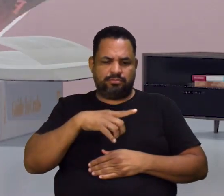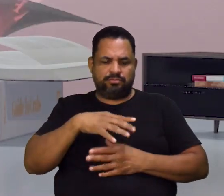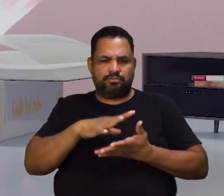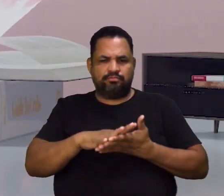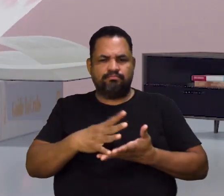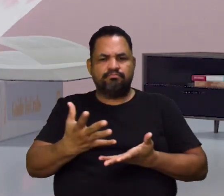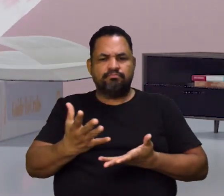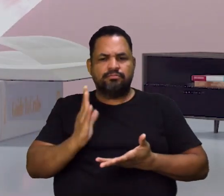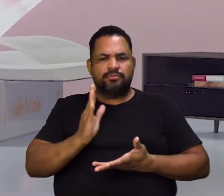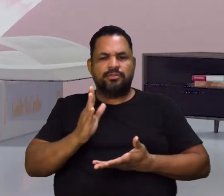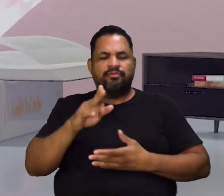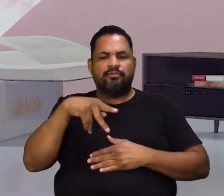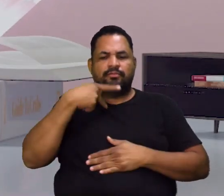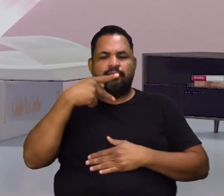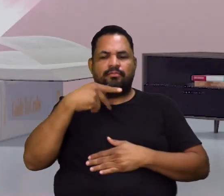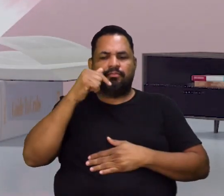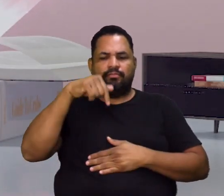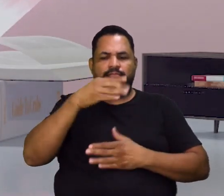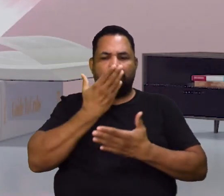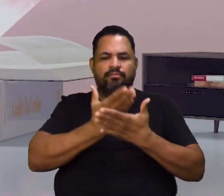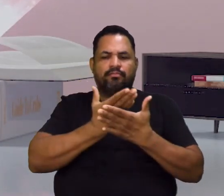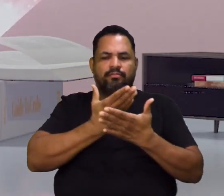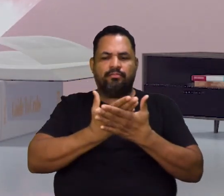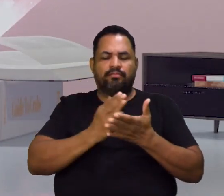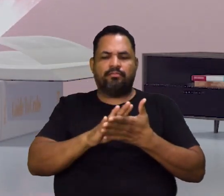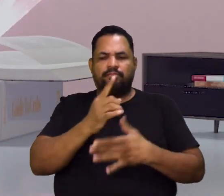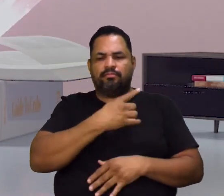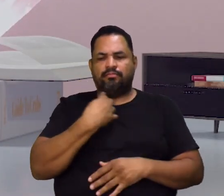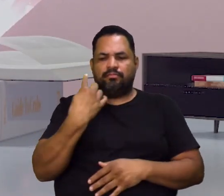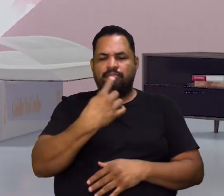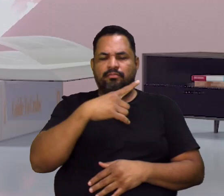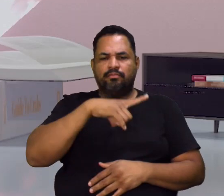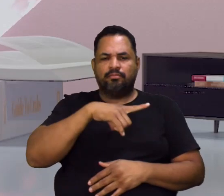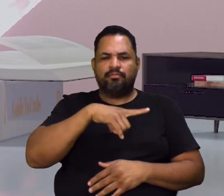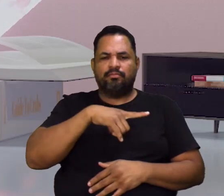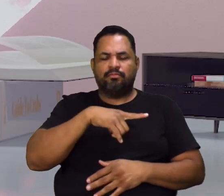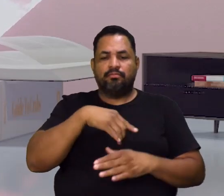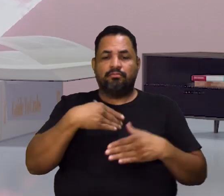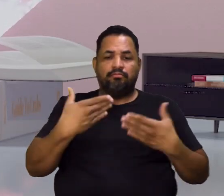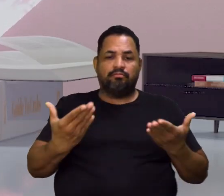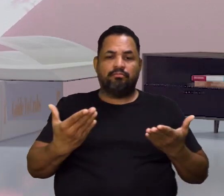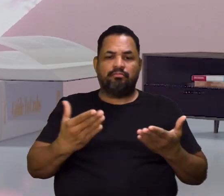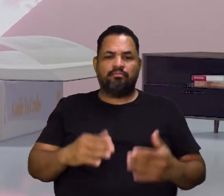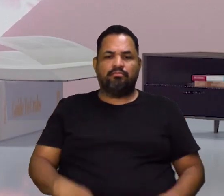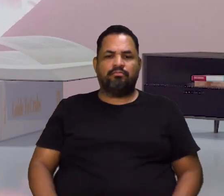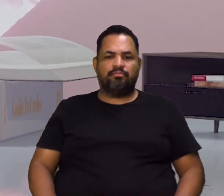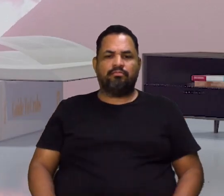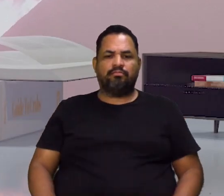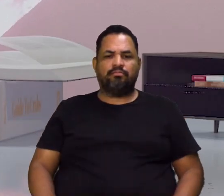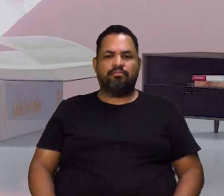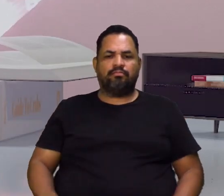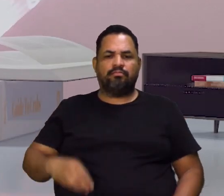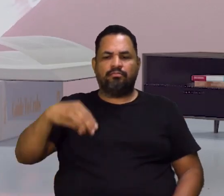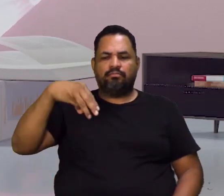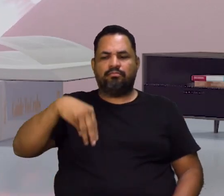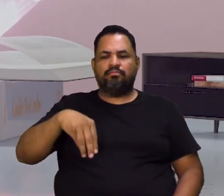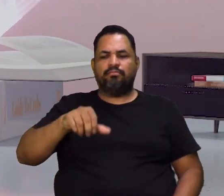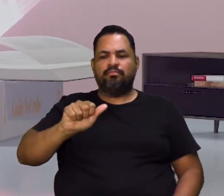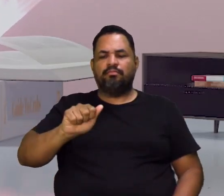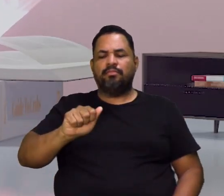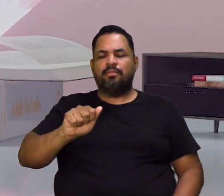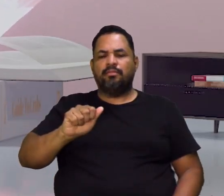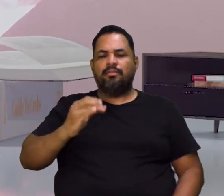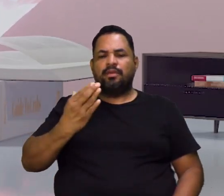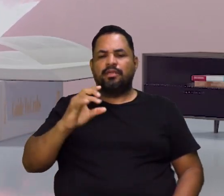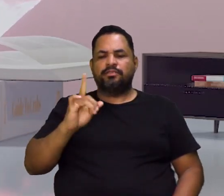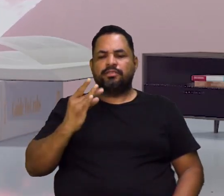intimidade que já foi falado aqui na aula nós temos nada mais nada menos que Machado de